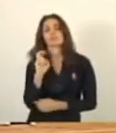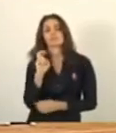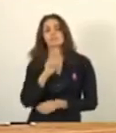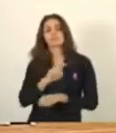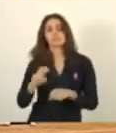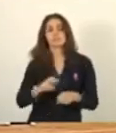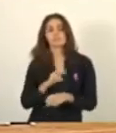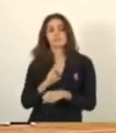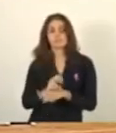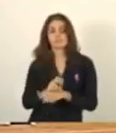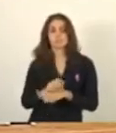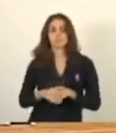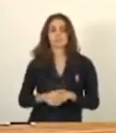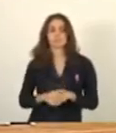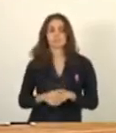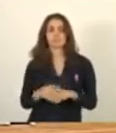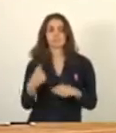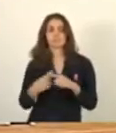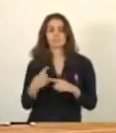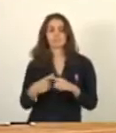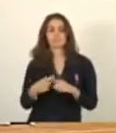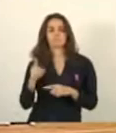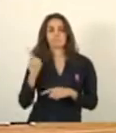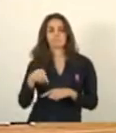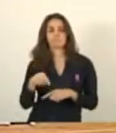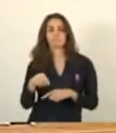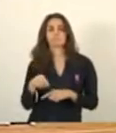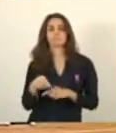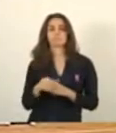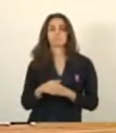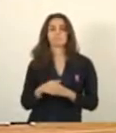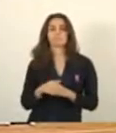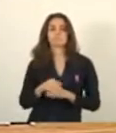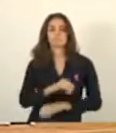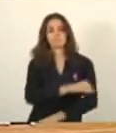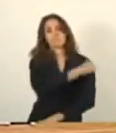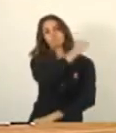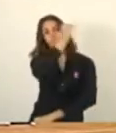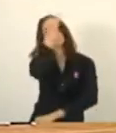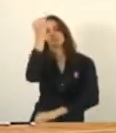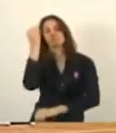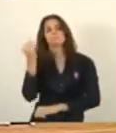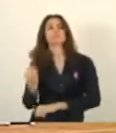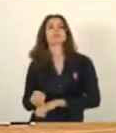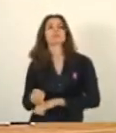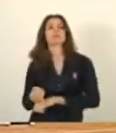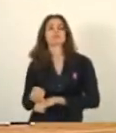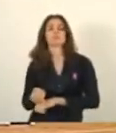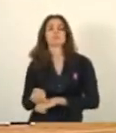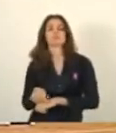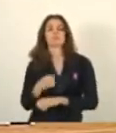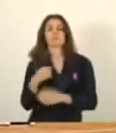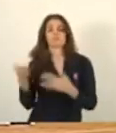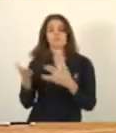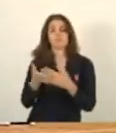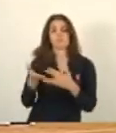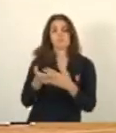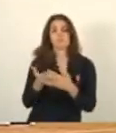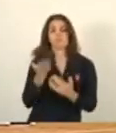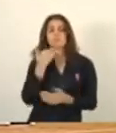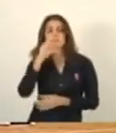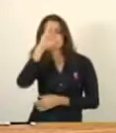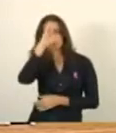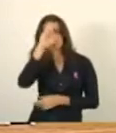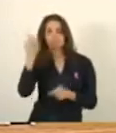de duração. Considerando que o chamado integral, além do recreio, ele tem o horário de almoço,